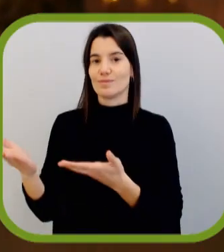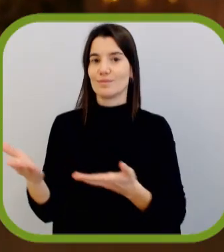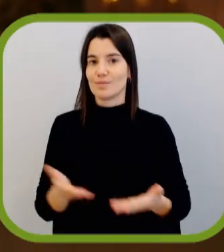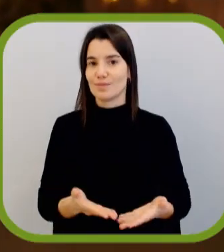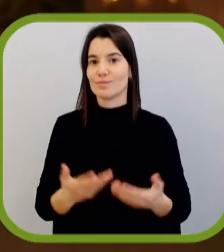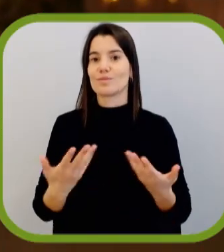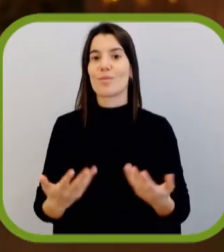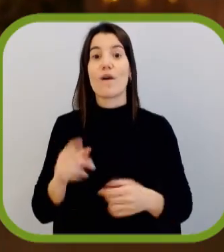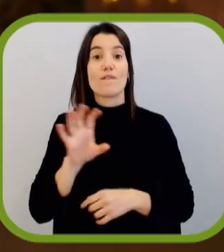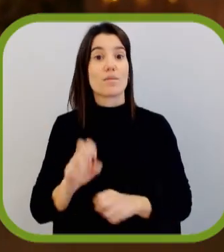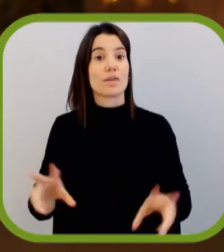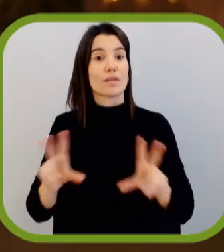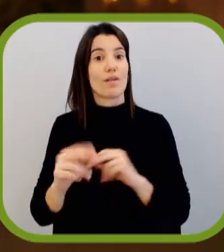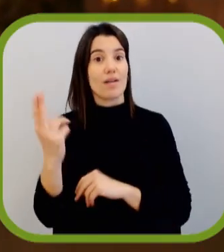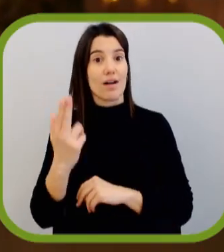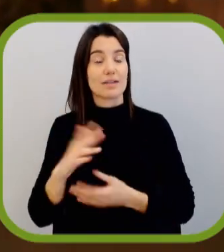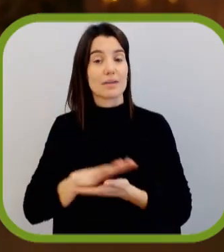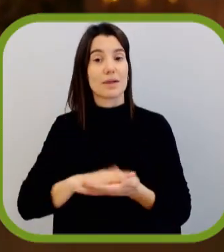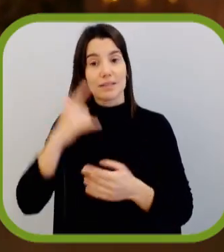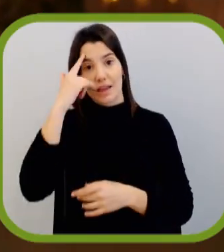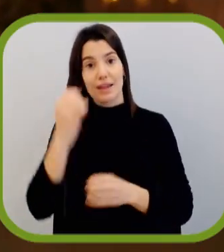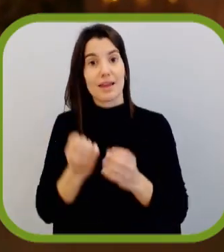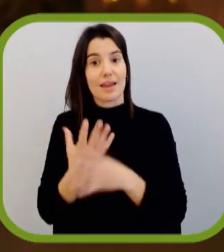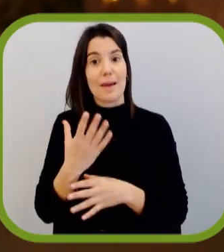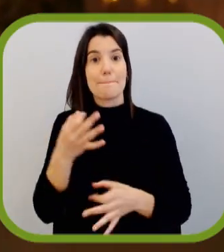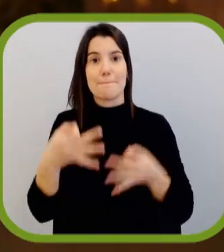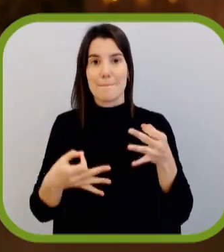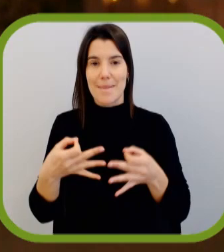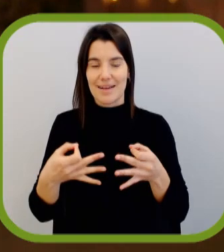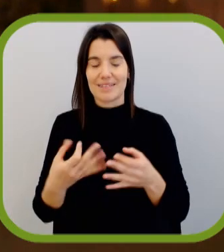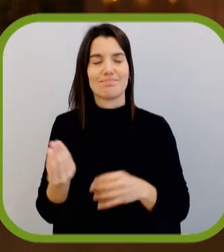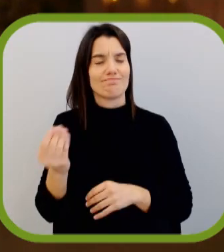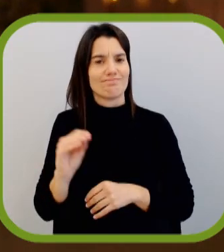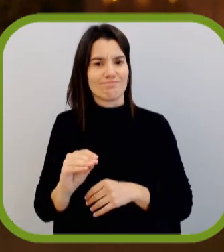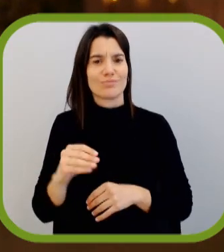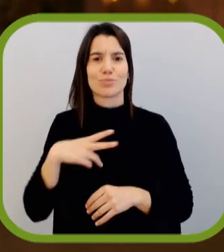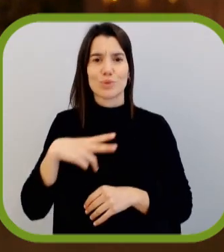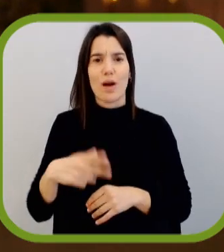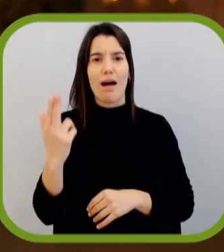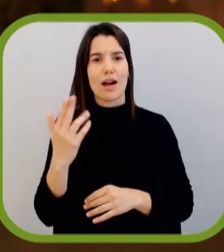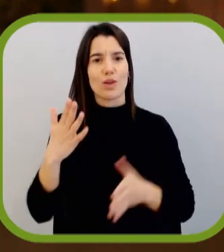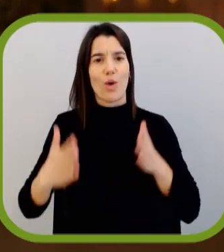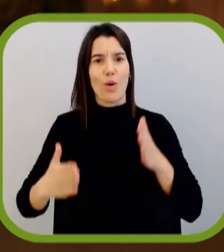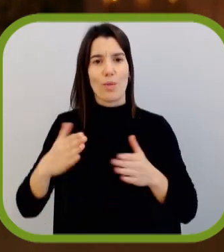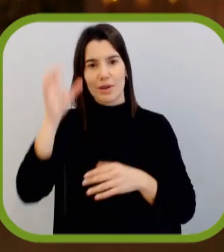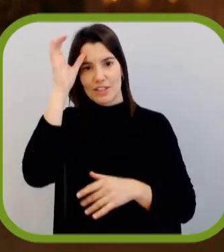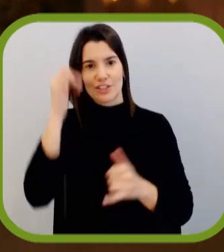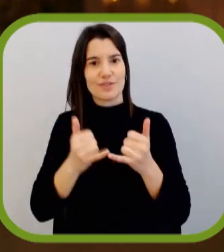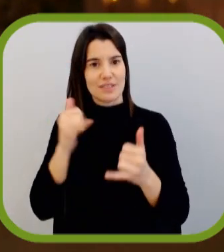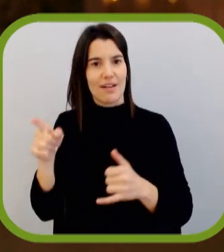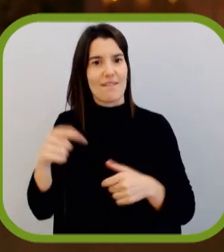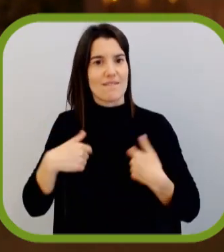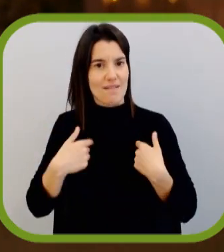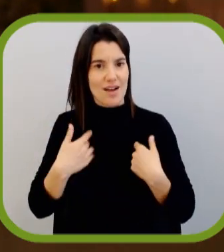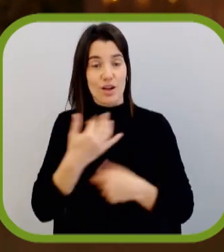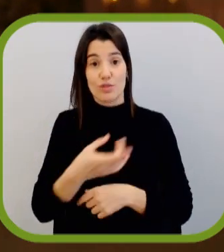O nosso convidado promove uma nova forma de arte baseada na criatividade das máquinas. Introduziu em Portugal a arte da robótica e da inteligência